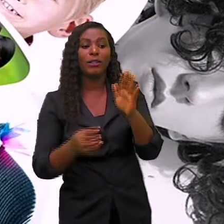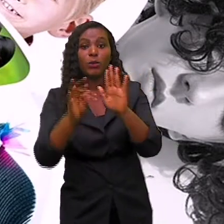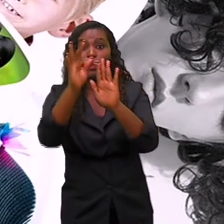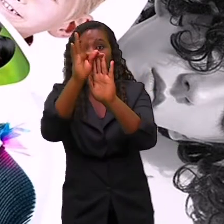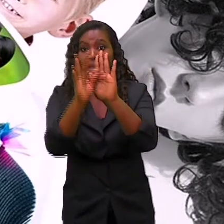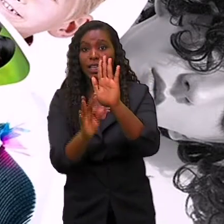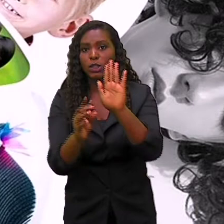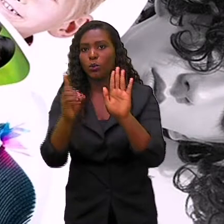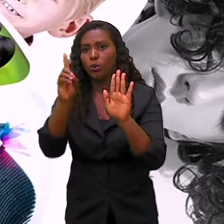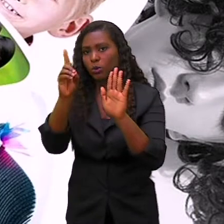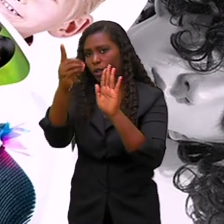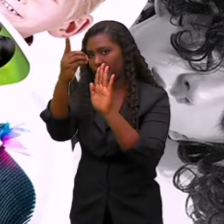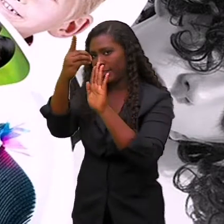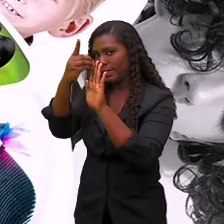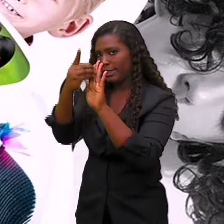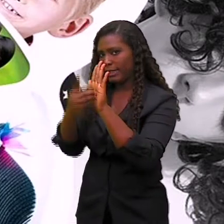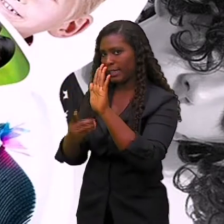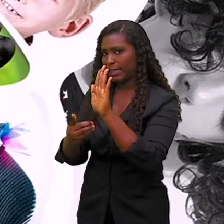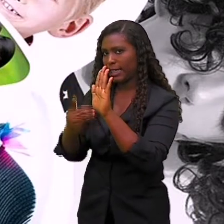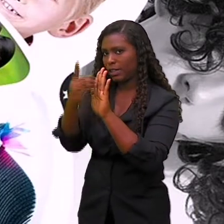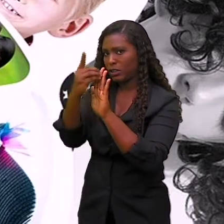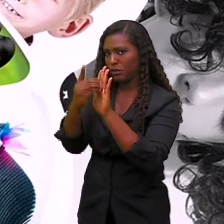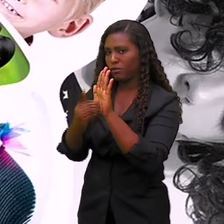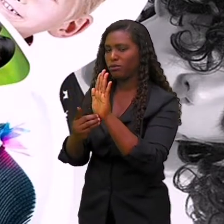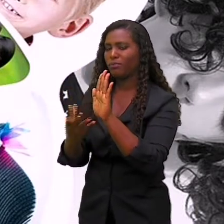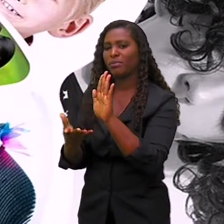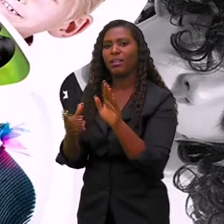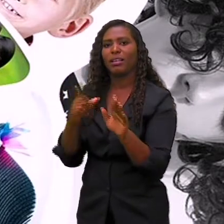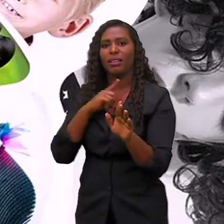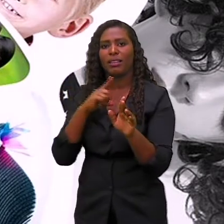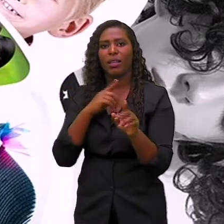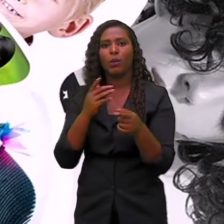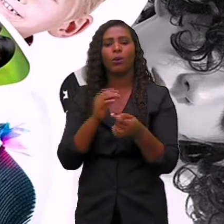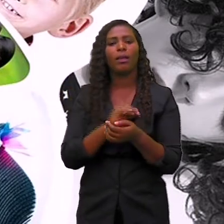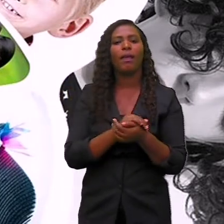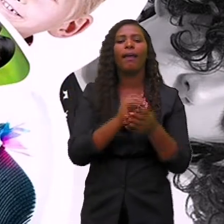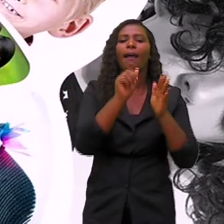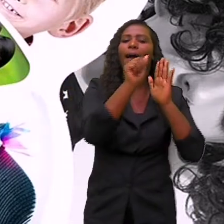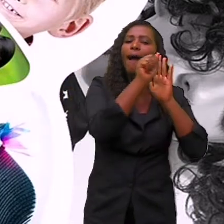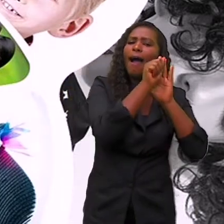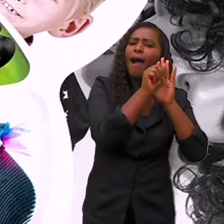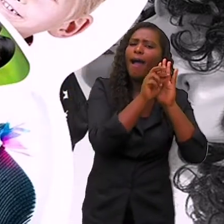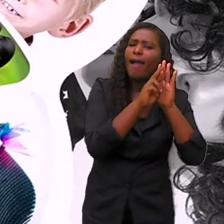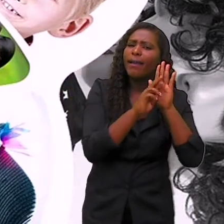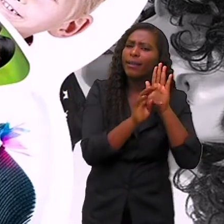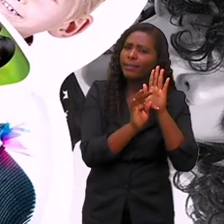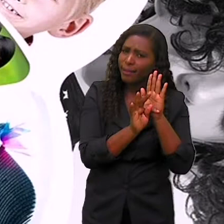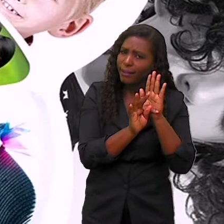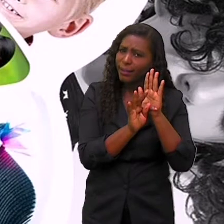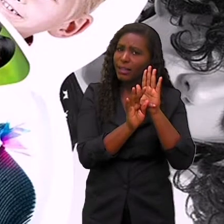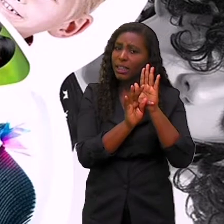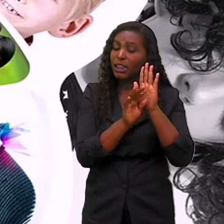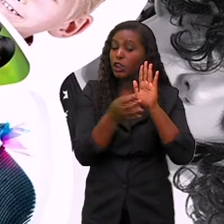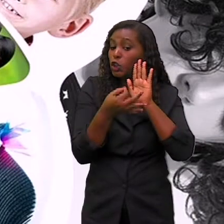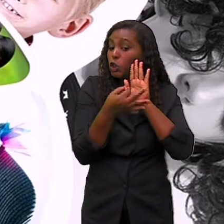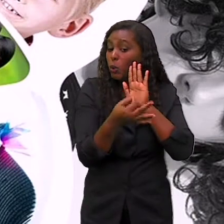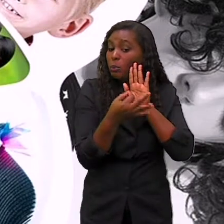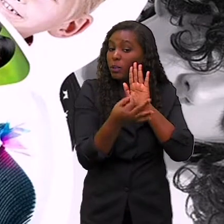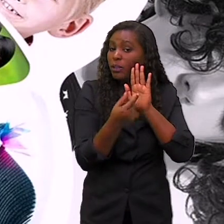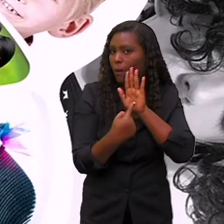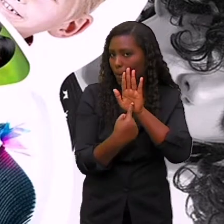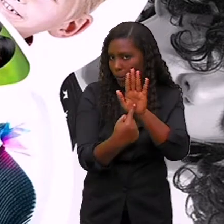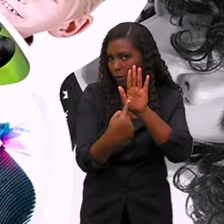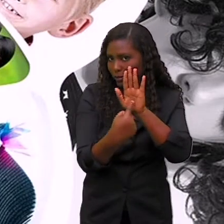os gêneros artigo de opinião, nós temos um editorial, a resenha, a monografia.